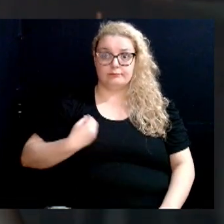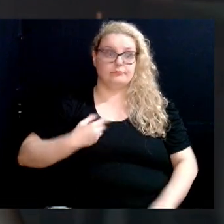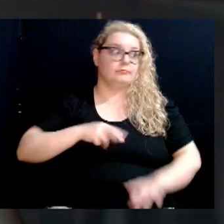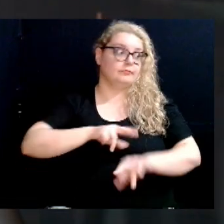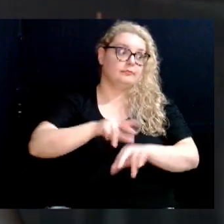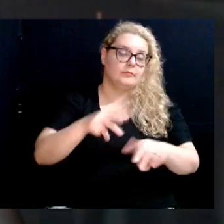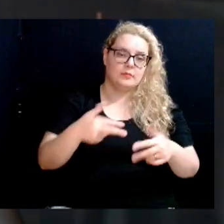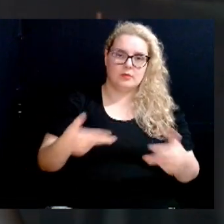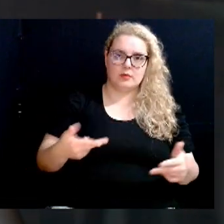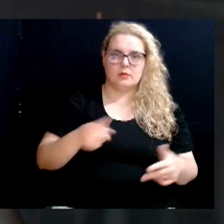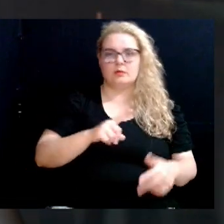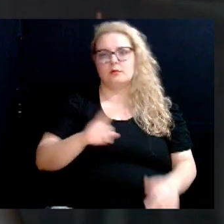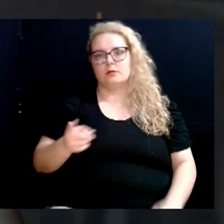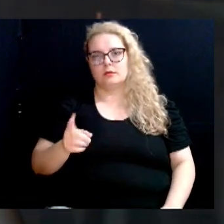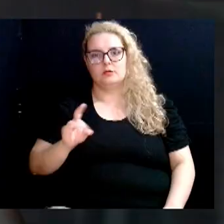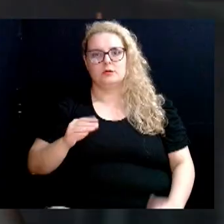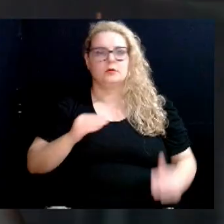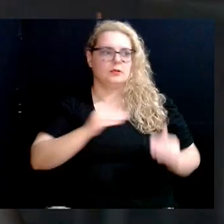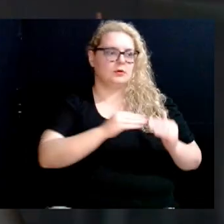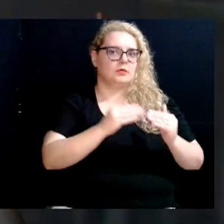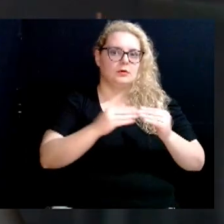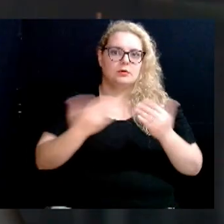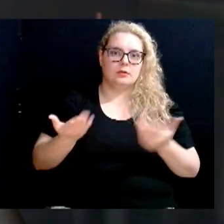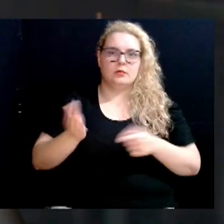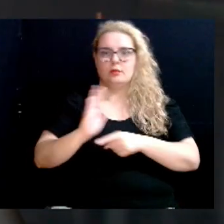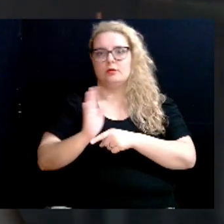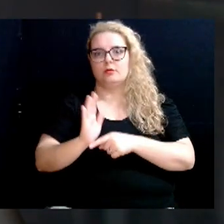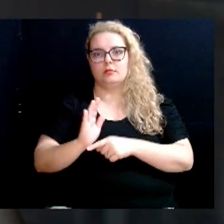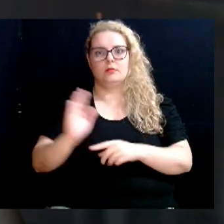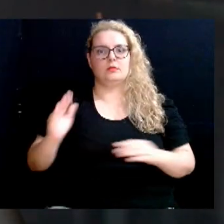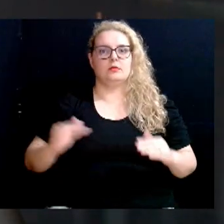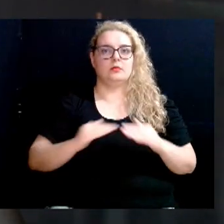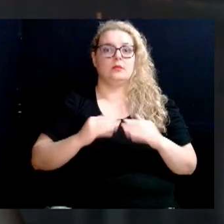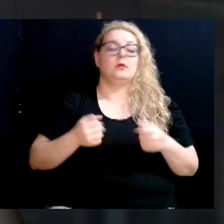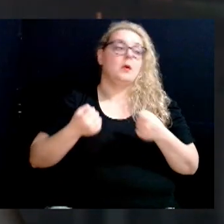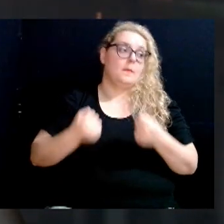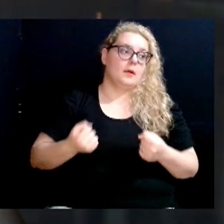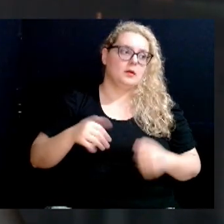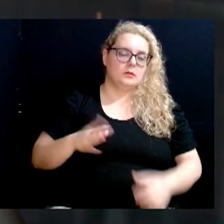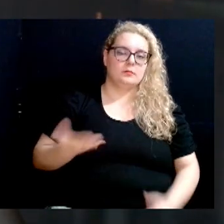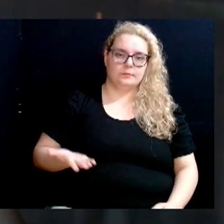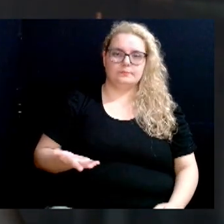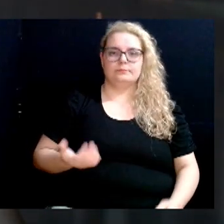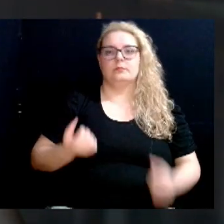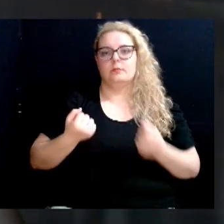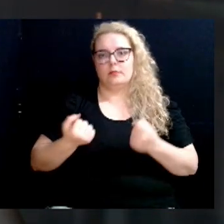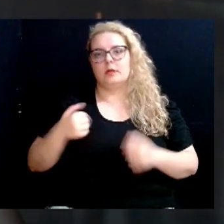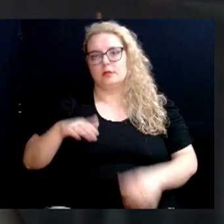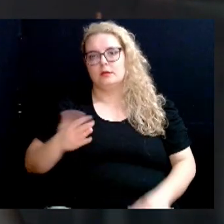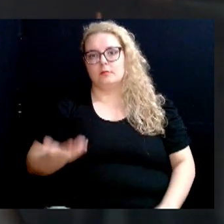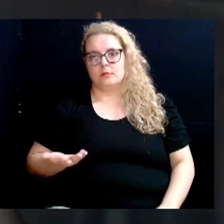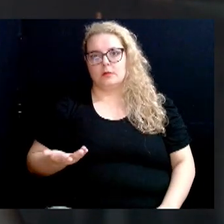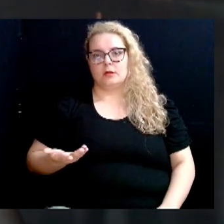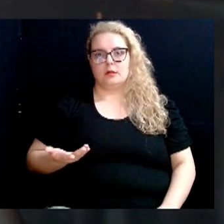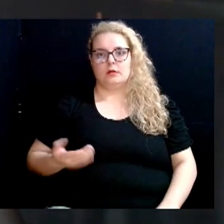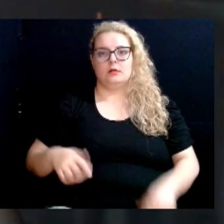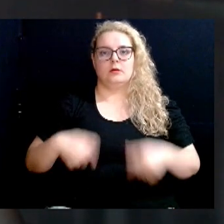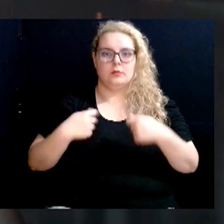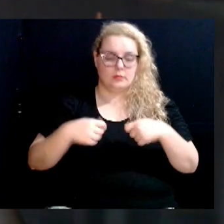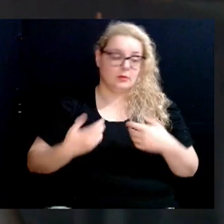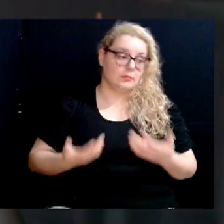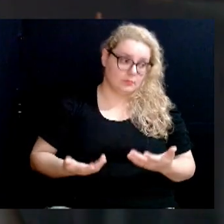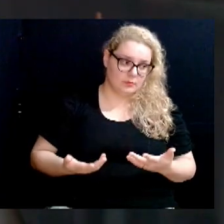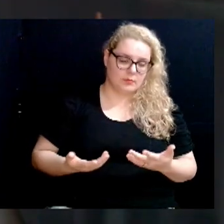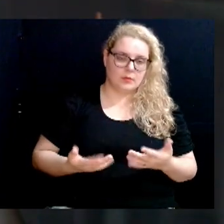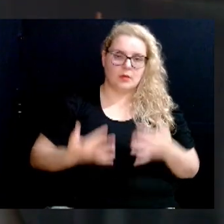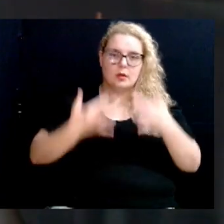ali só combinando qual filme vão assistir. Pesa mais. Então, se pesa mais, é porque vai precisar, então, de uma atençãozinha